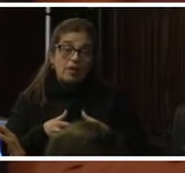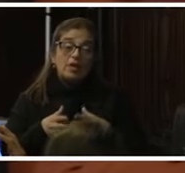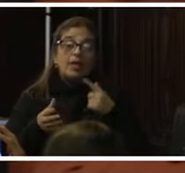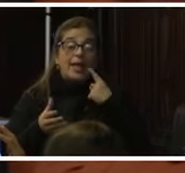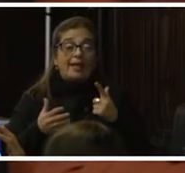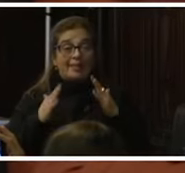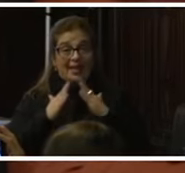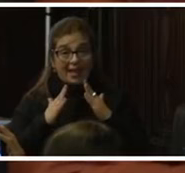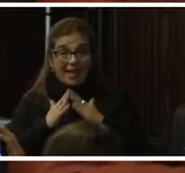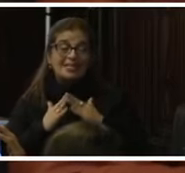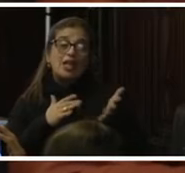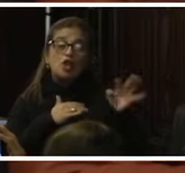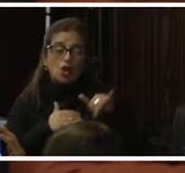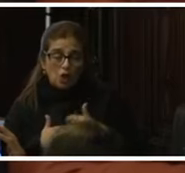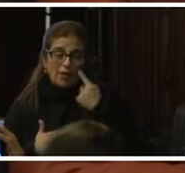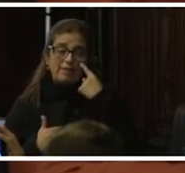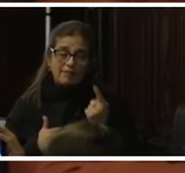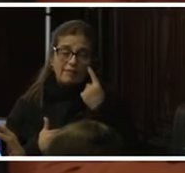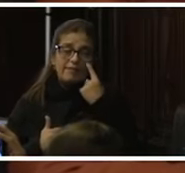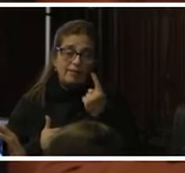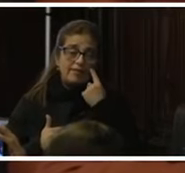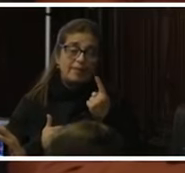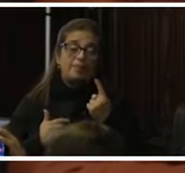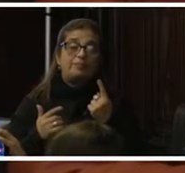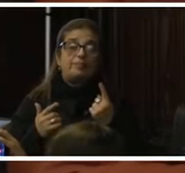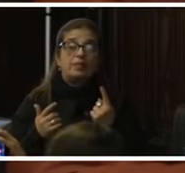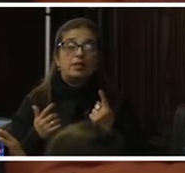dia a dia e nós